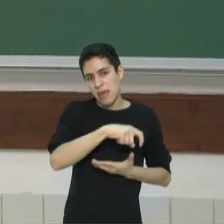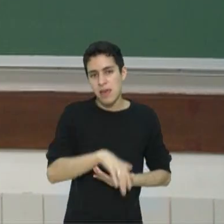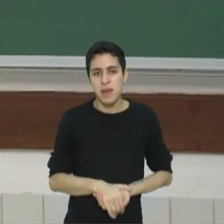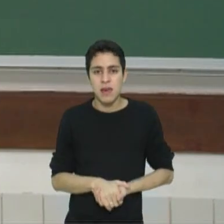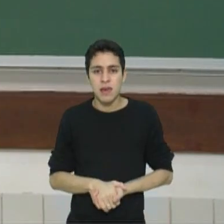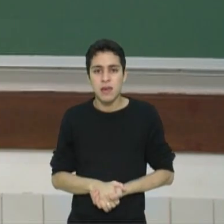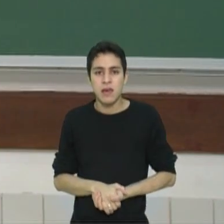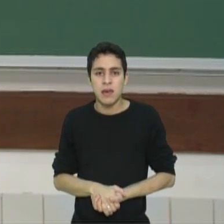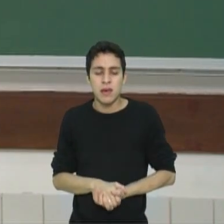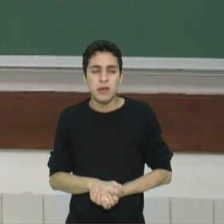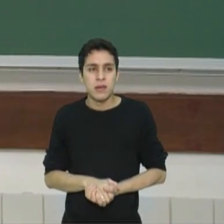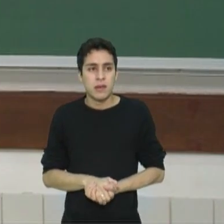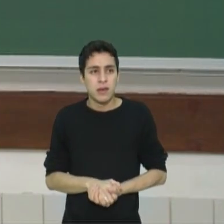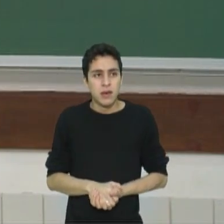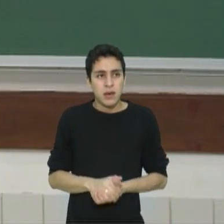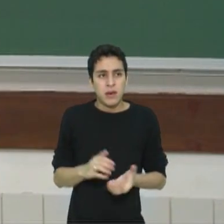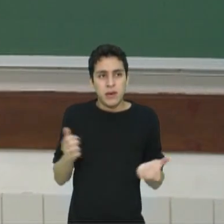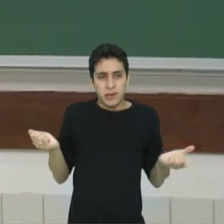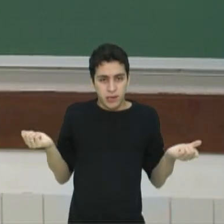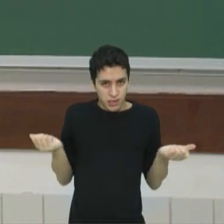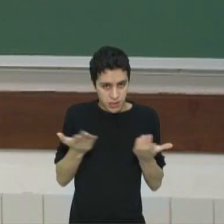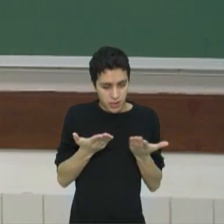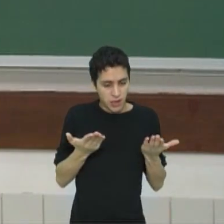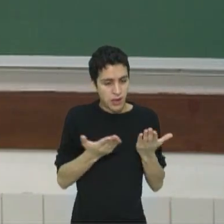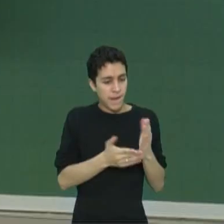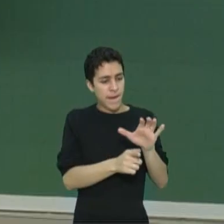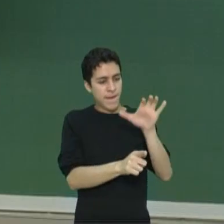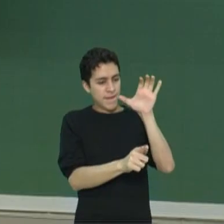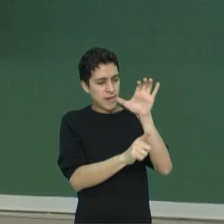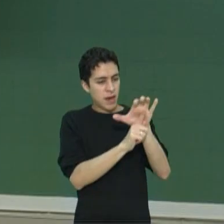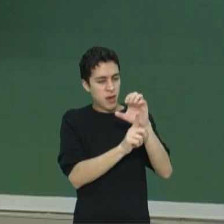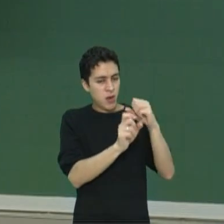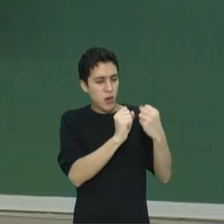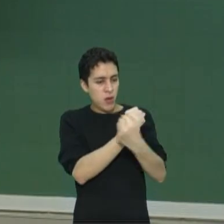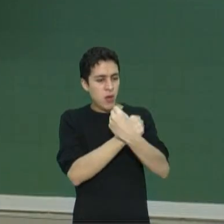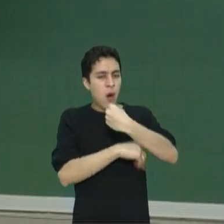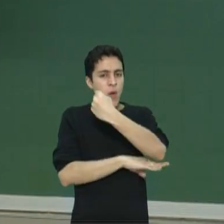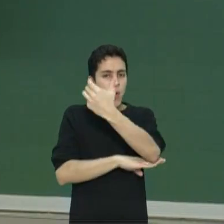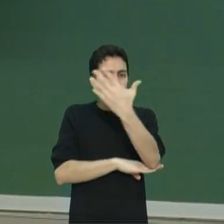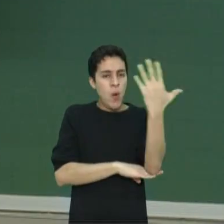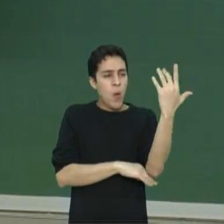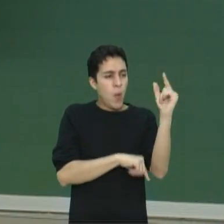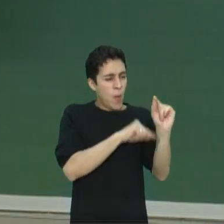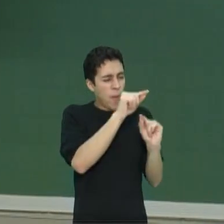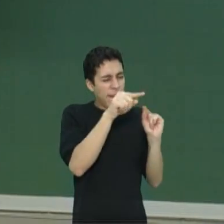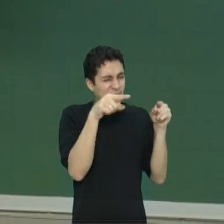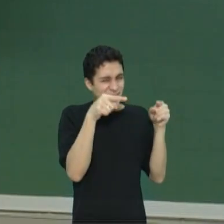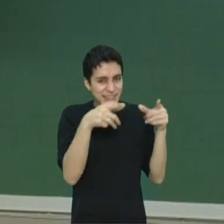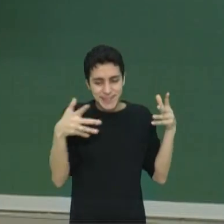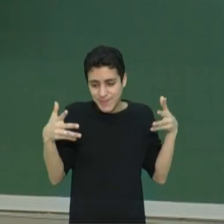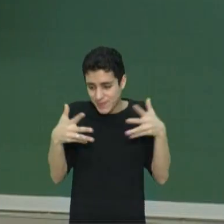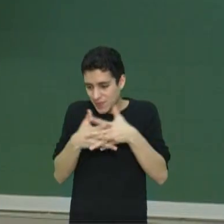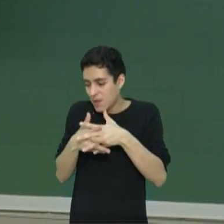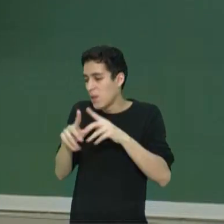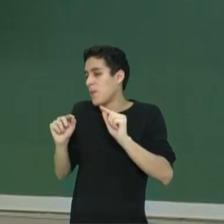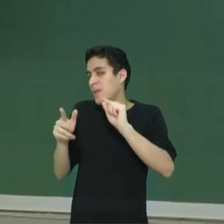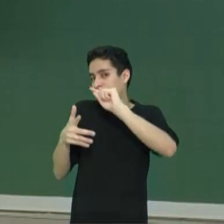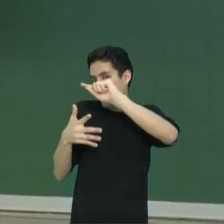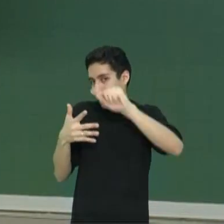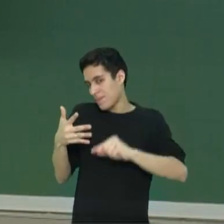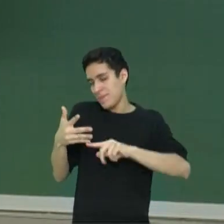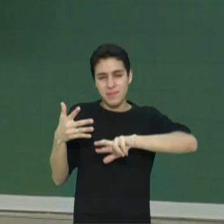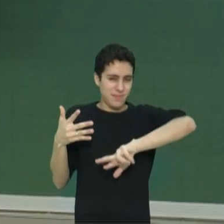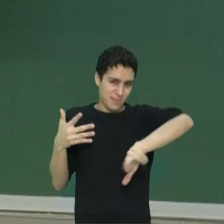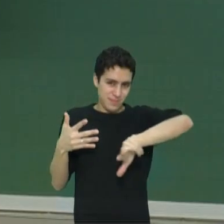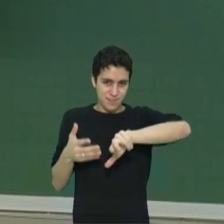complicada a e agora finalmente chegamos aí nos impactos socioambientais né que às vezes são confundidos aí com aspectos e não